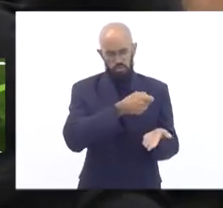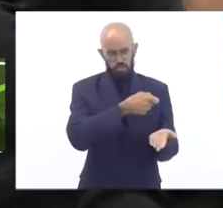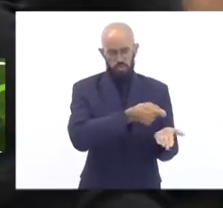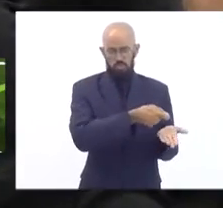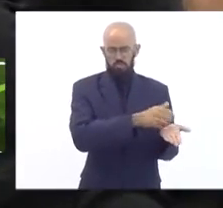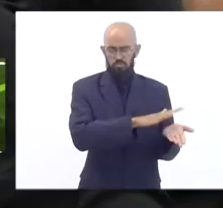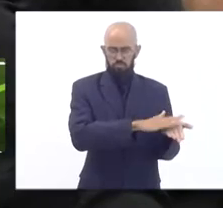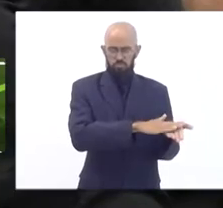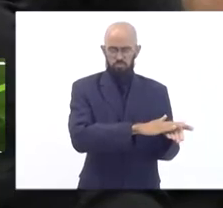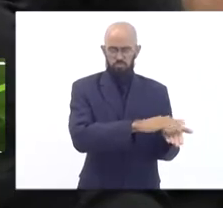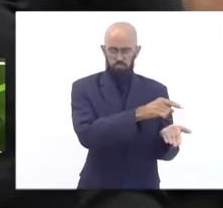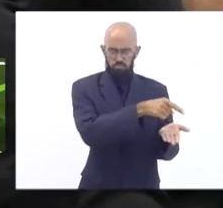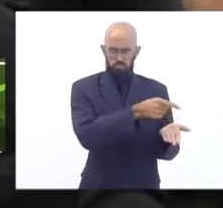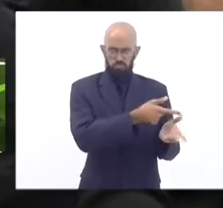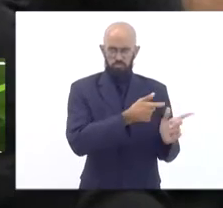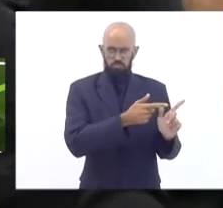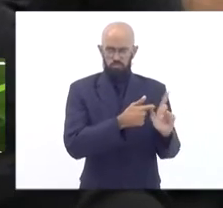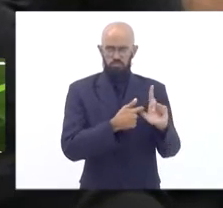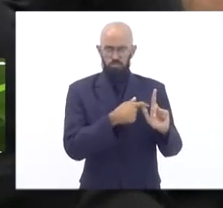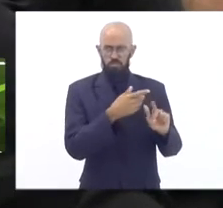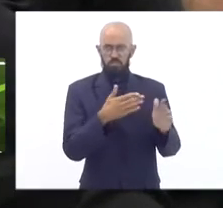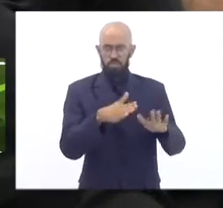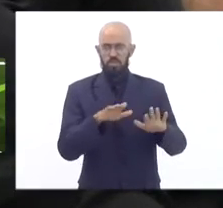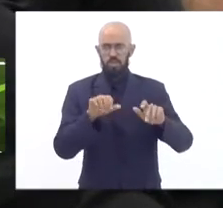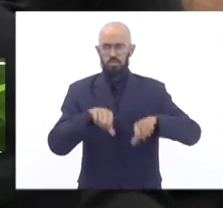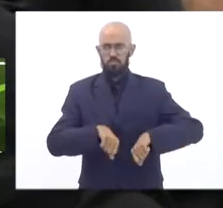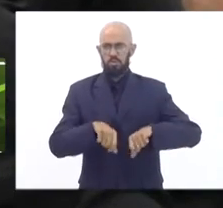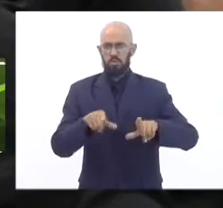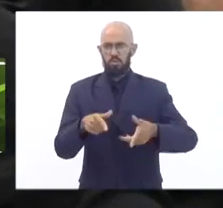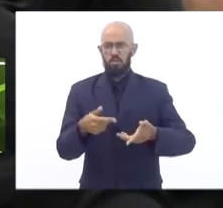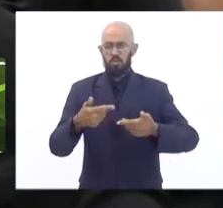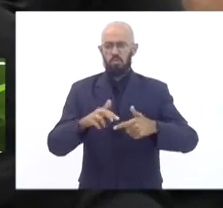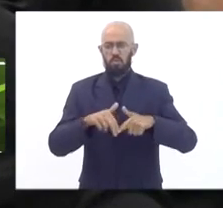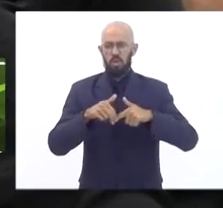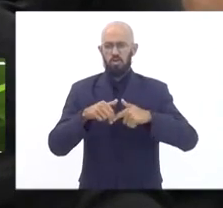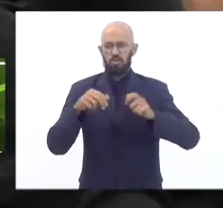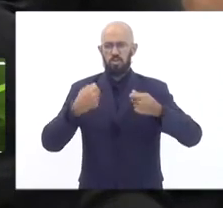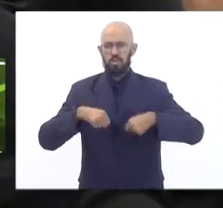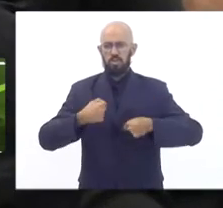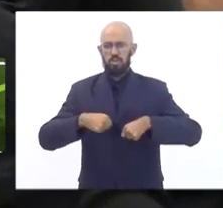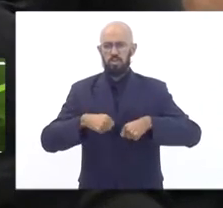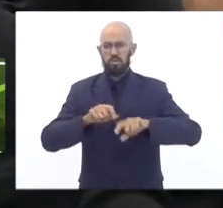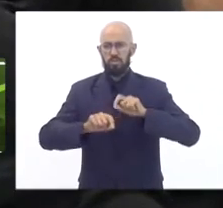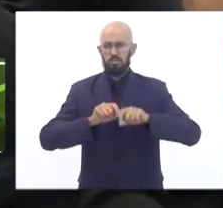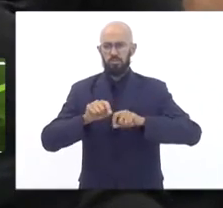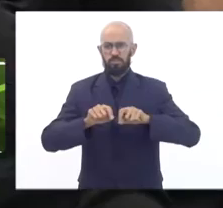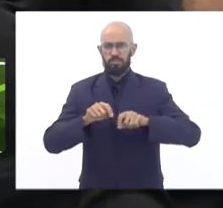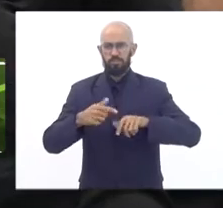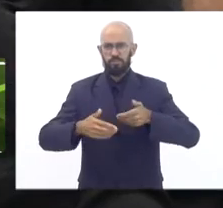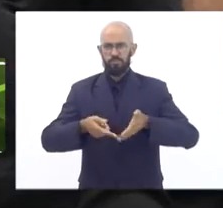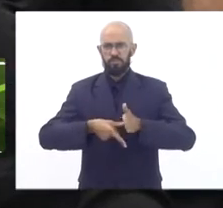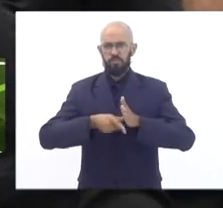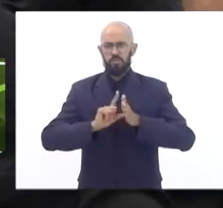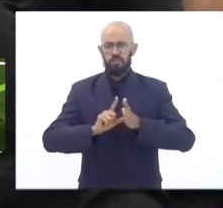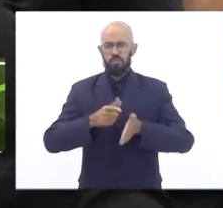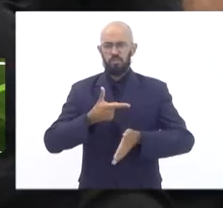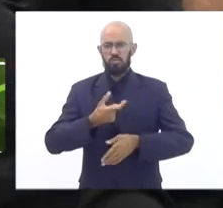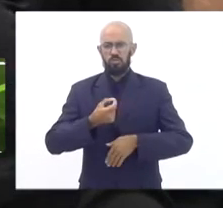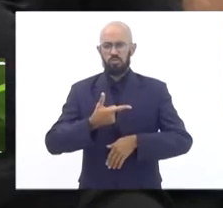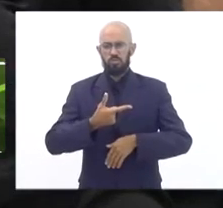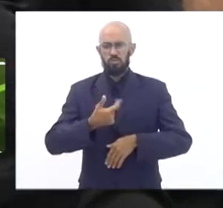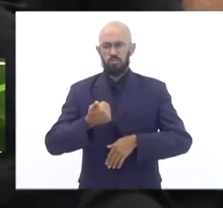difícil, mais crítica, em função das necessidades todas, já antes de 2018.